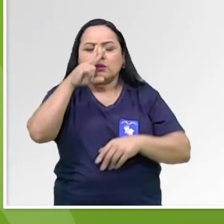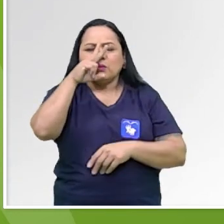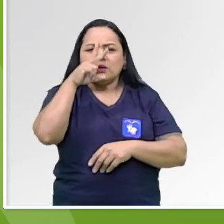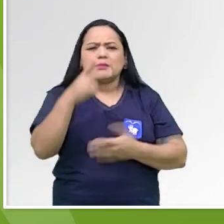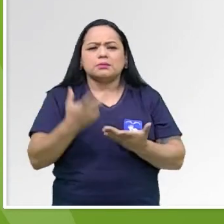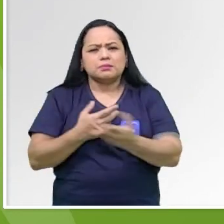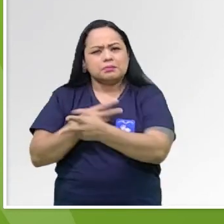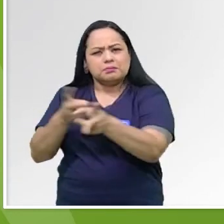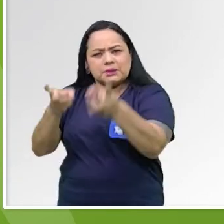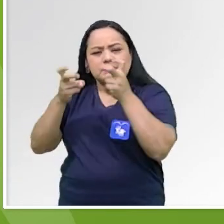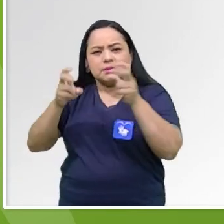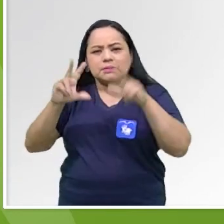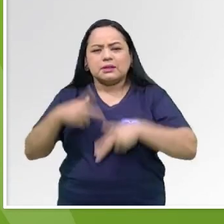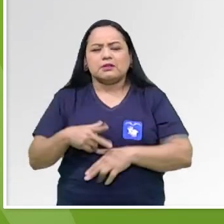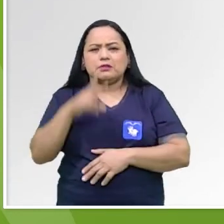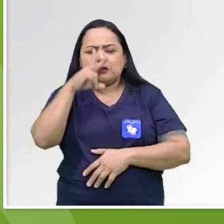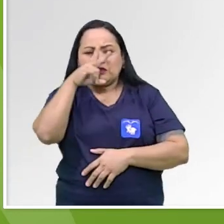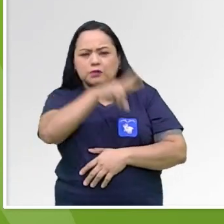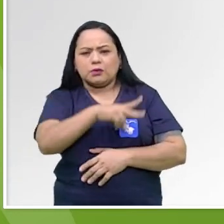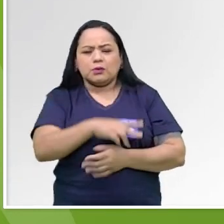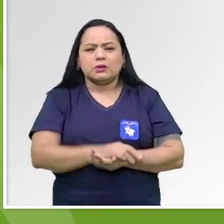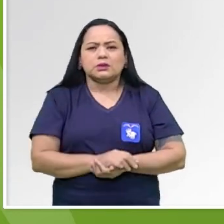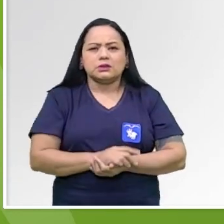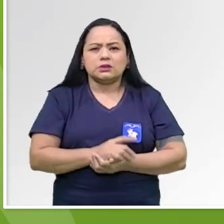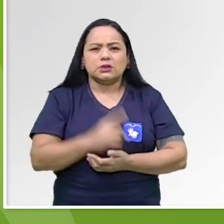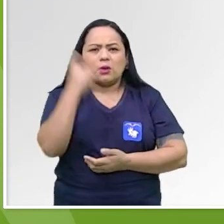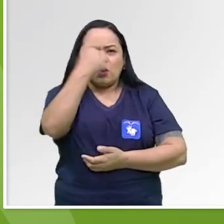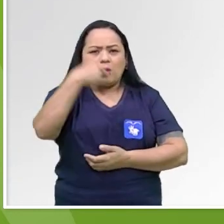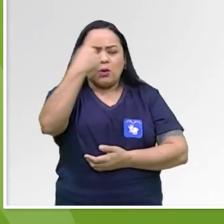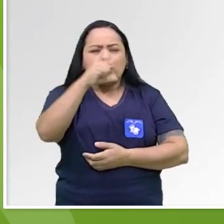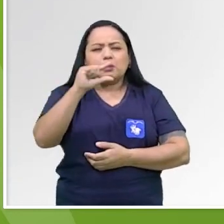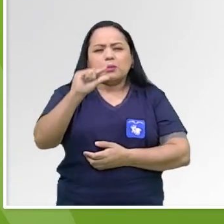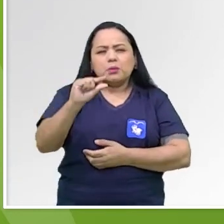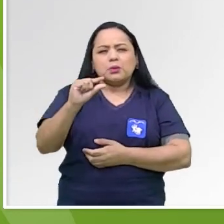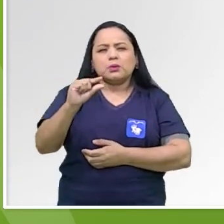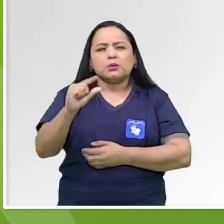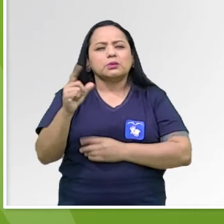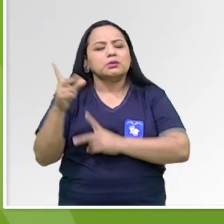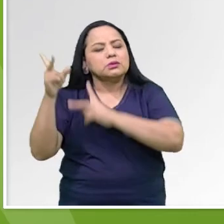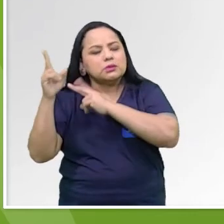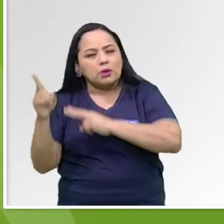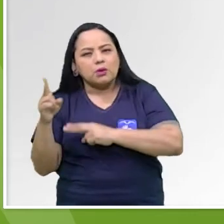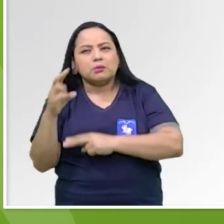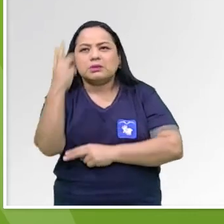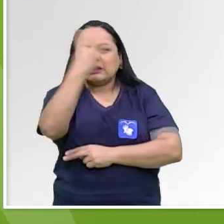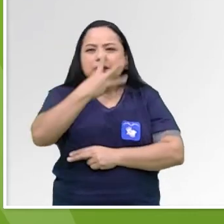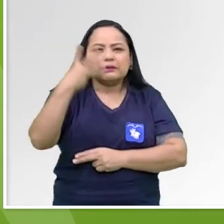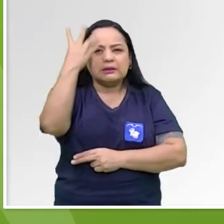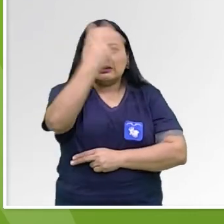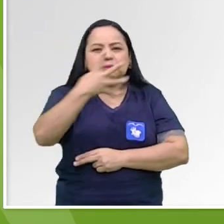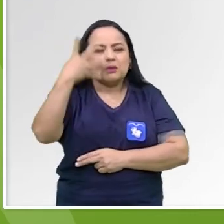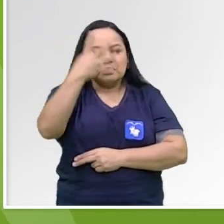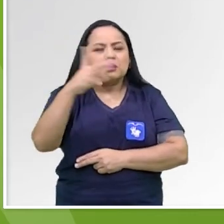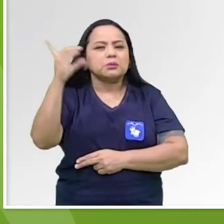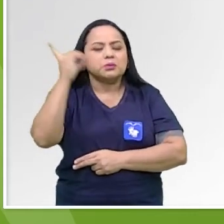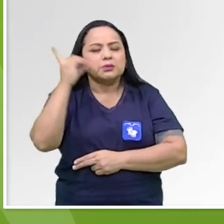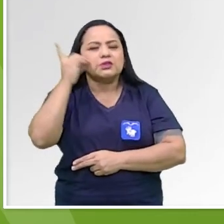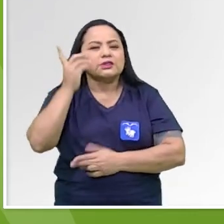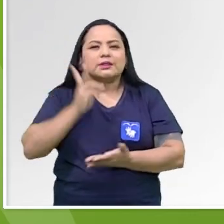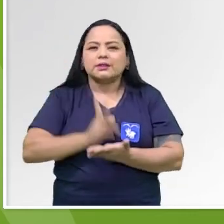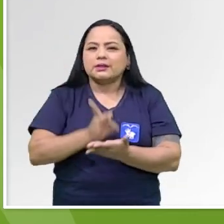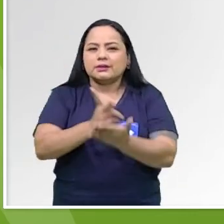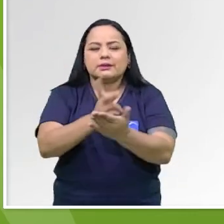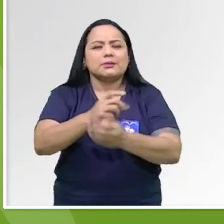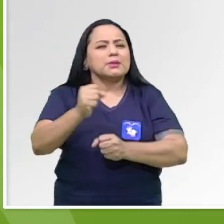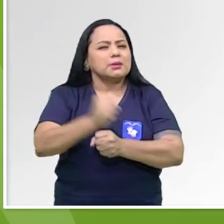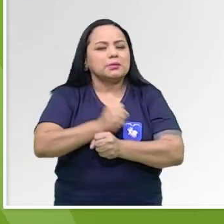né? Eles também dormem poucas horas por dia, cerca de 3, 4 horas por dia. Então, o homem desde sempre, desde